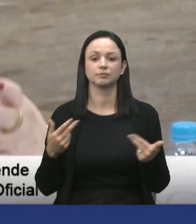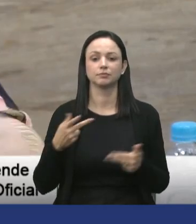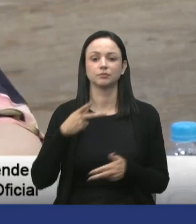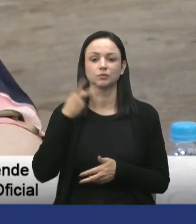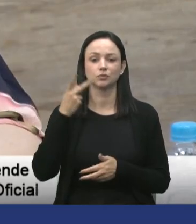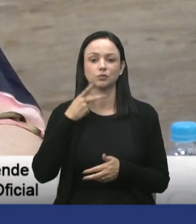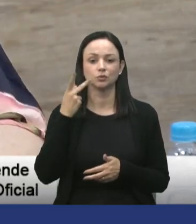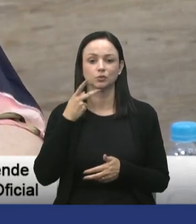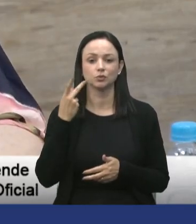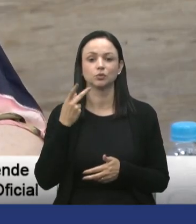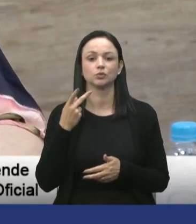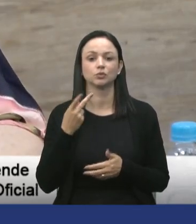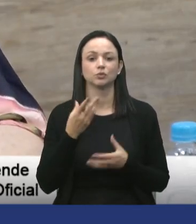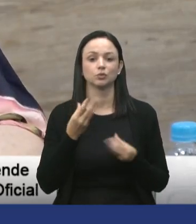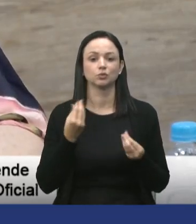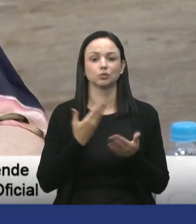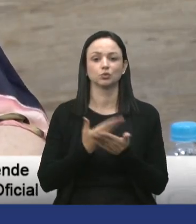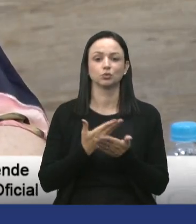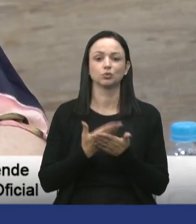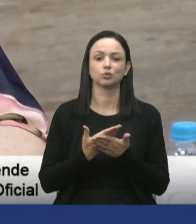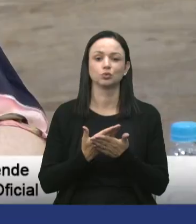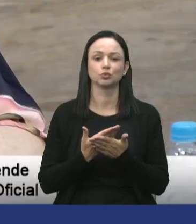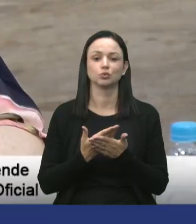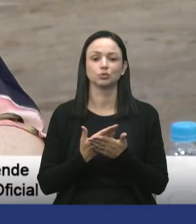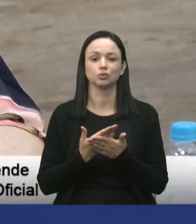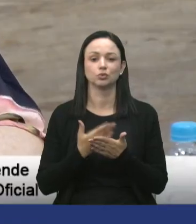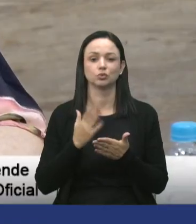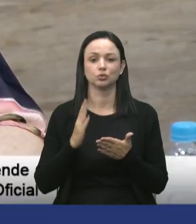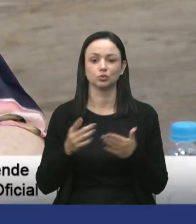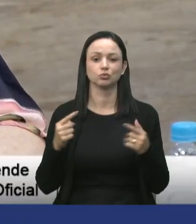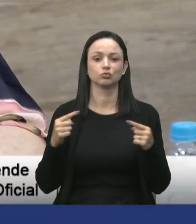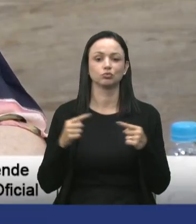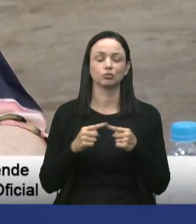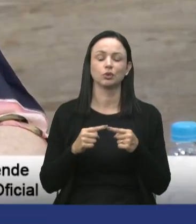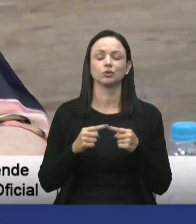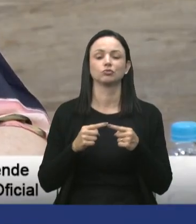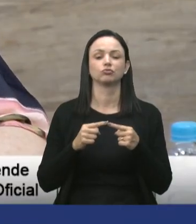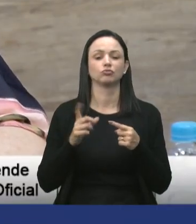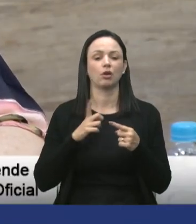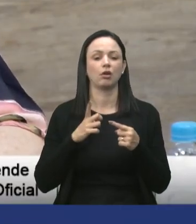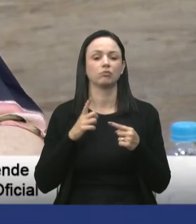falas, muitos estudos, já com base bastante